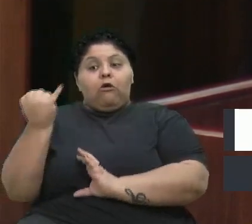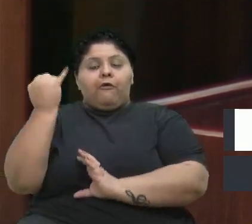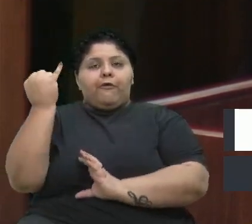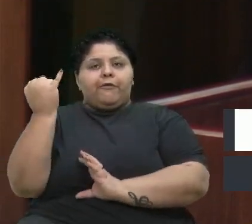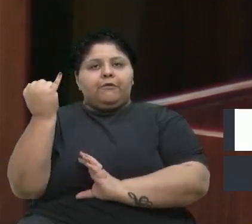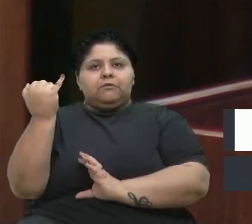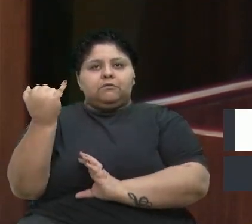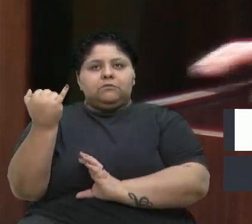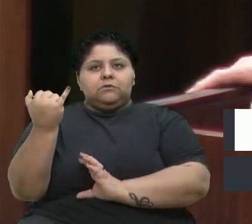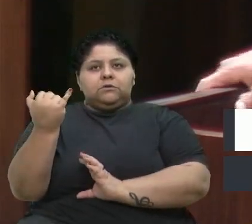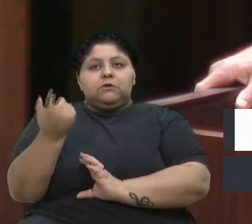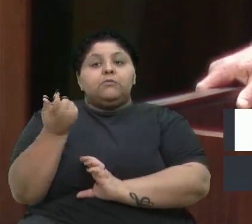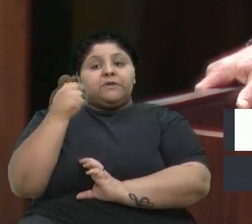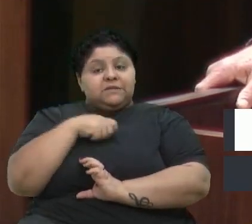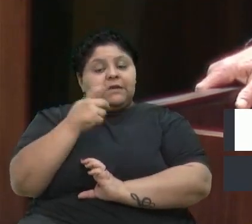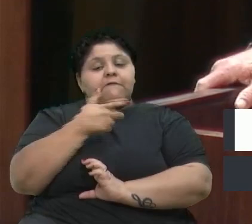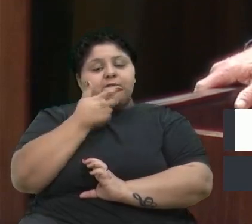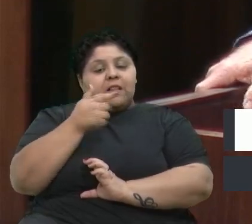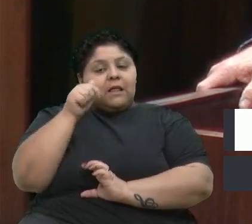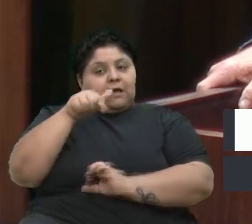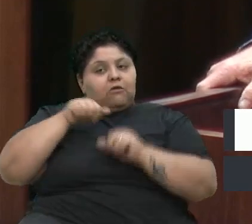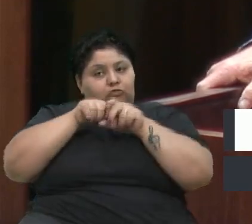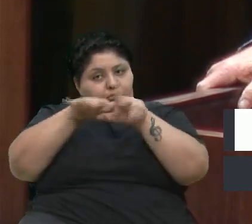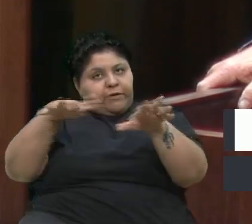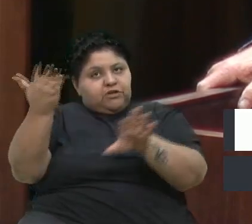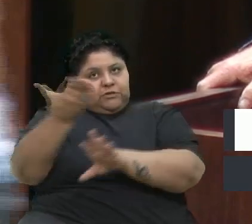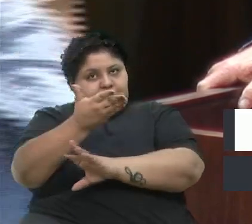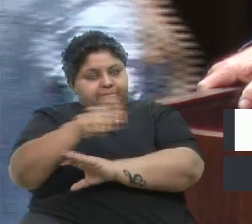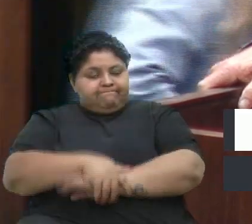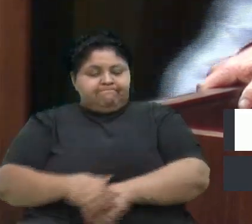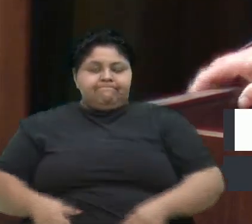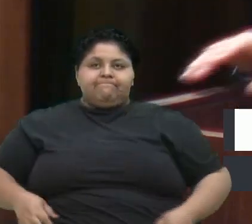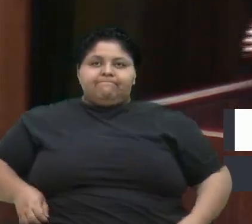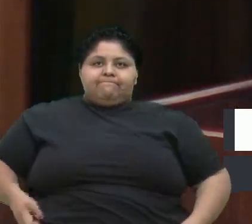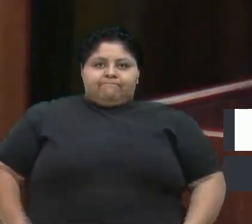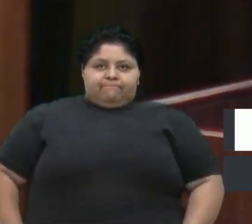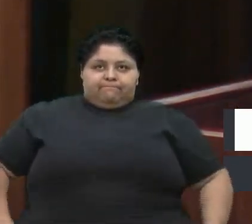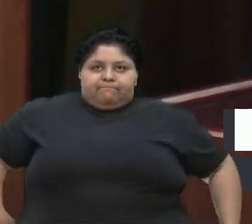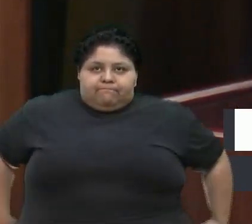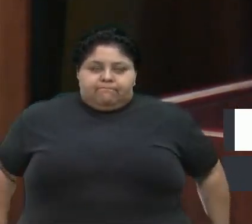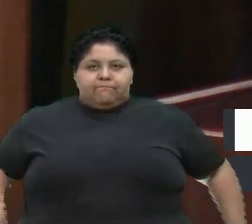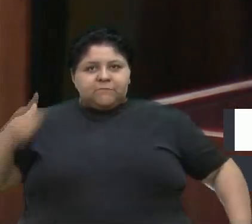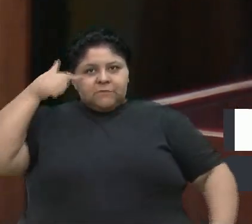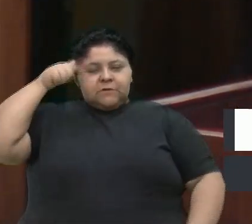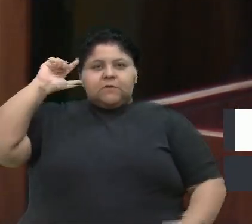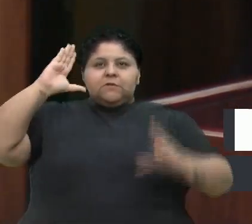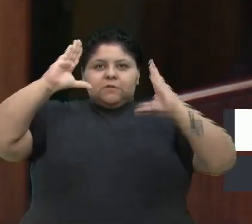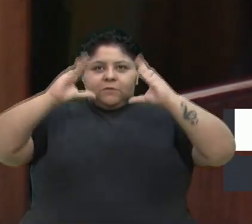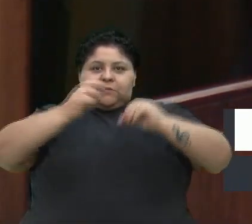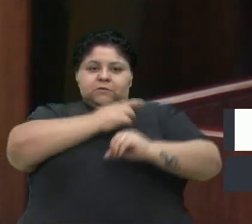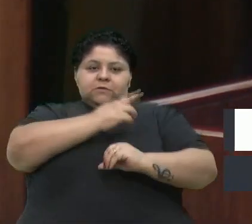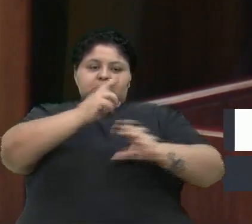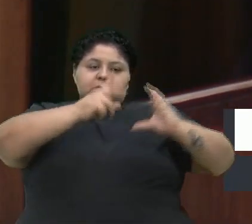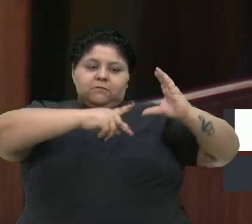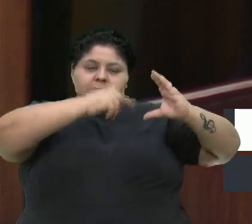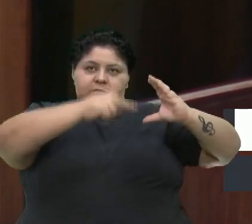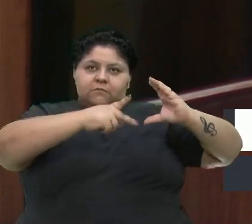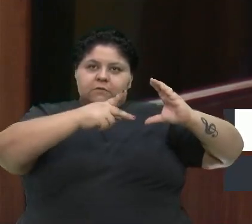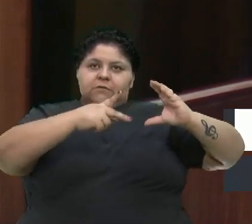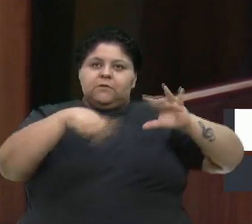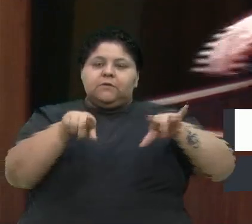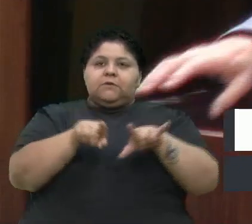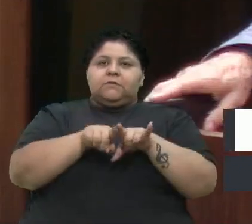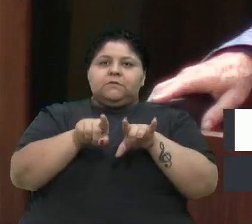poderia deixar de compartilhar com os senhores. E ontem à noite, representando a Câmara de Vereadores,